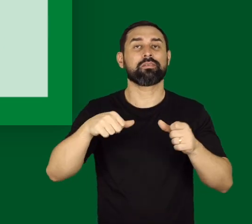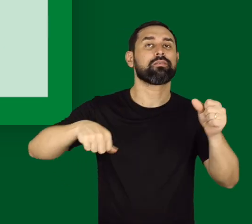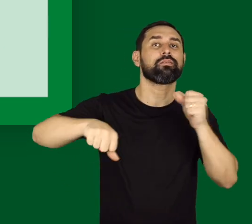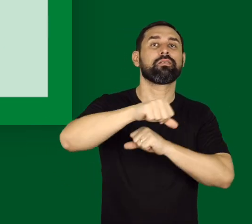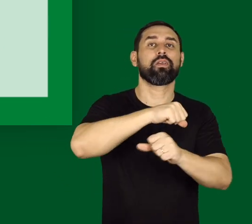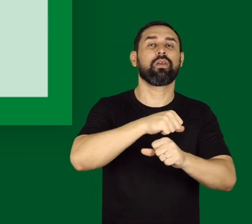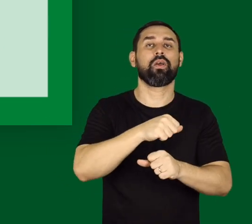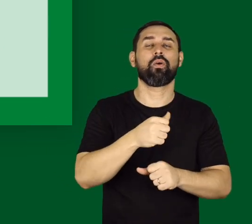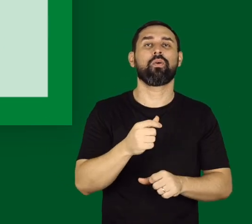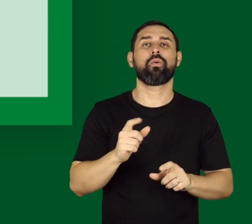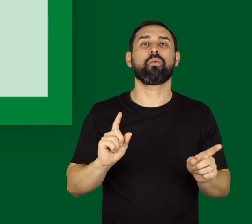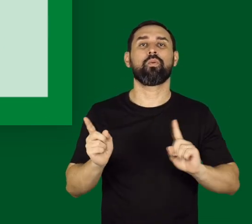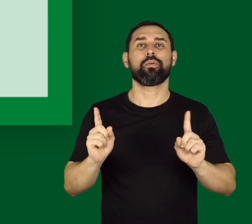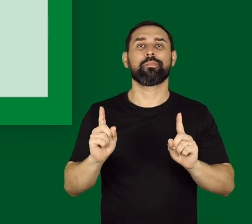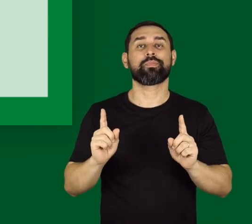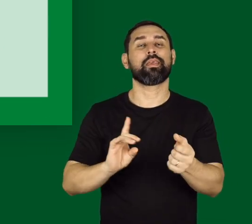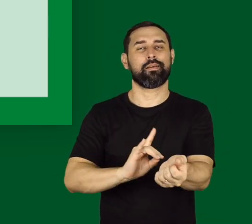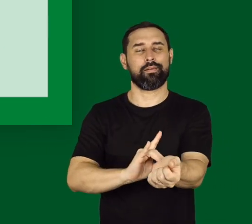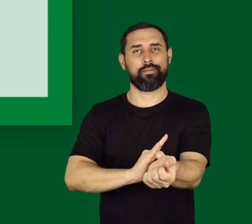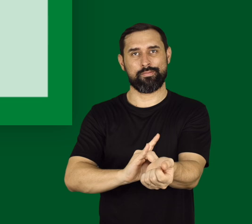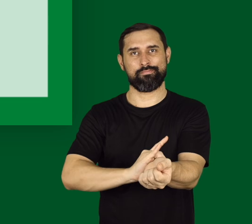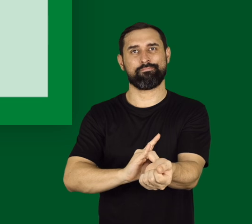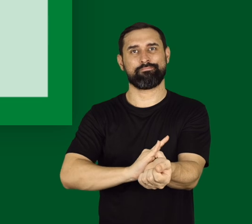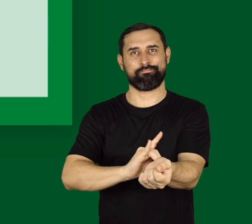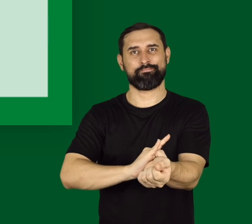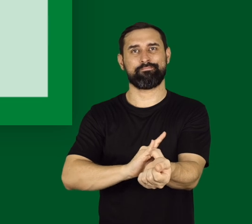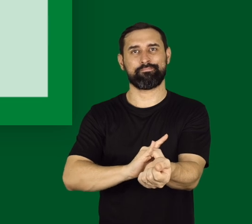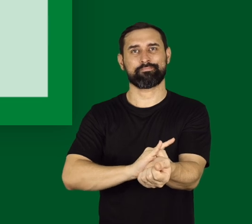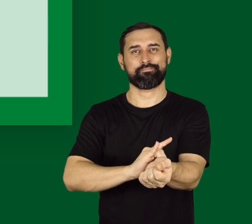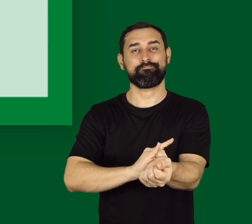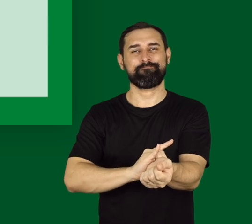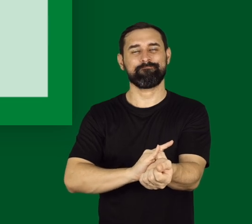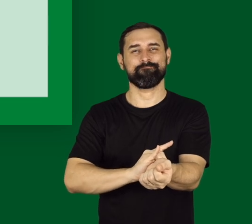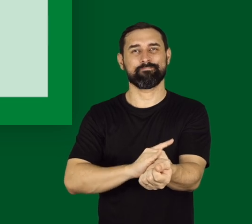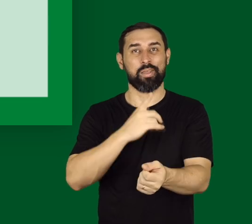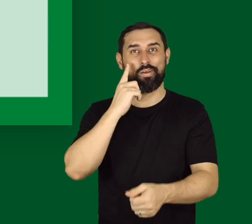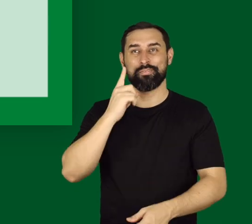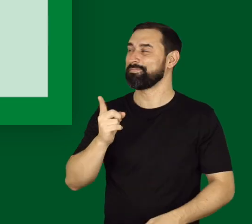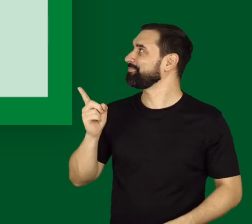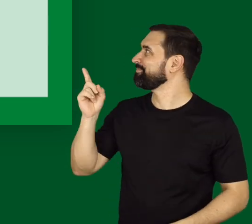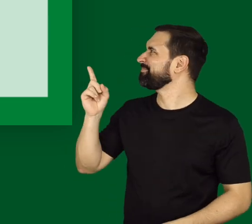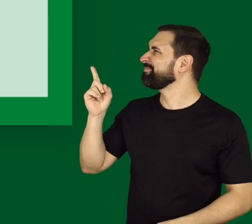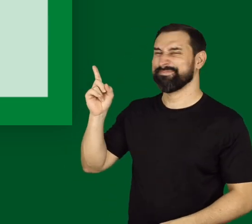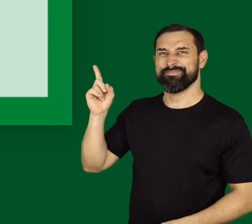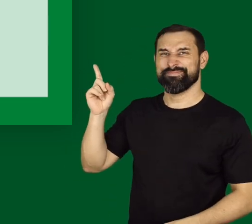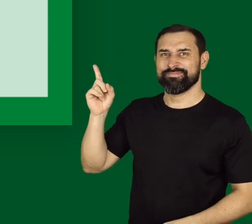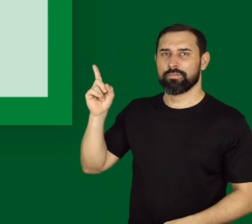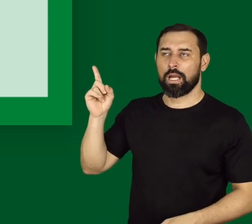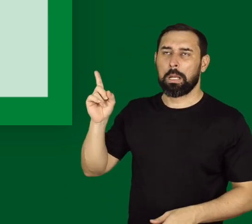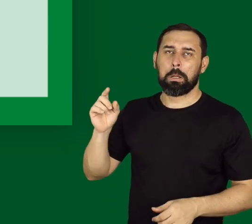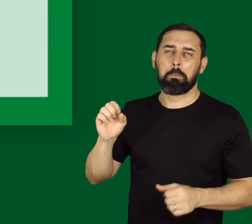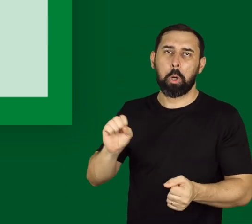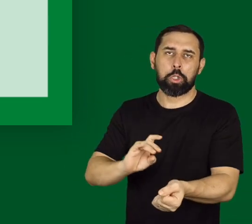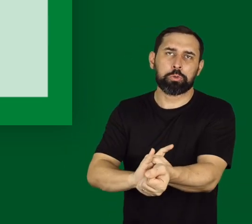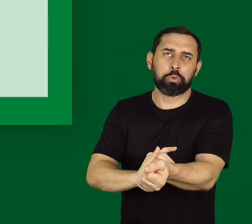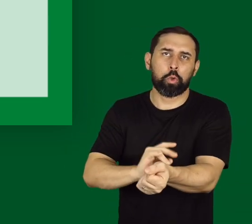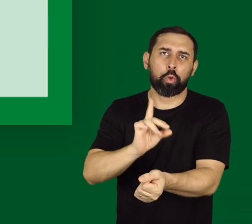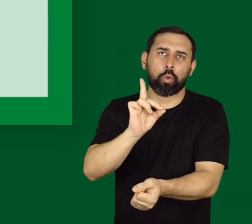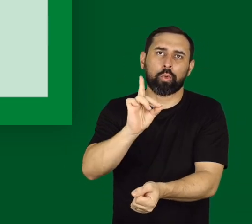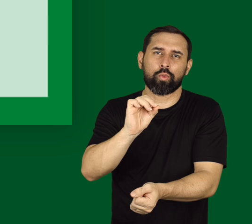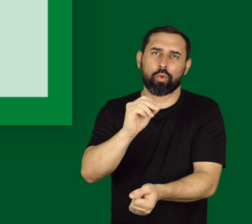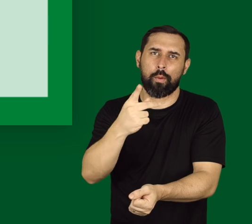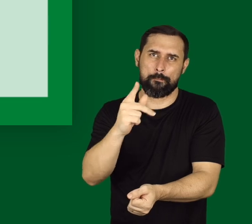tiver um choque frio instalado, não vai ser nora, porque nora faz a vasoconstricção periférica. Então, você vai usar nessa